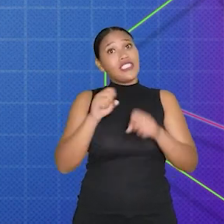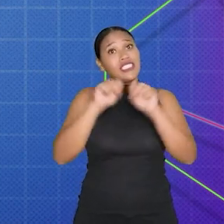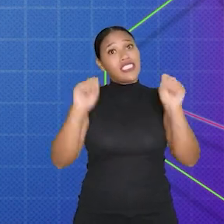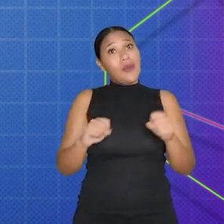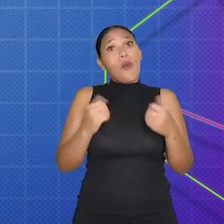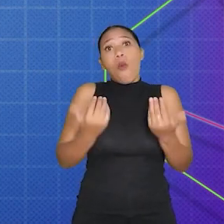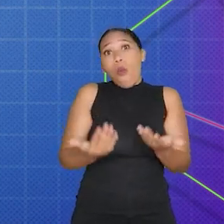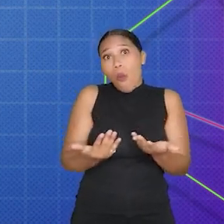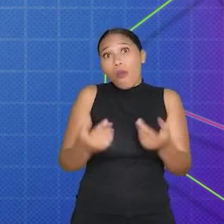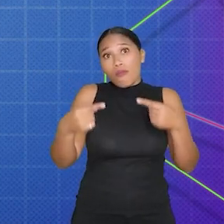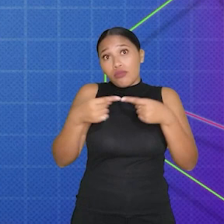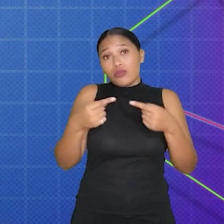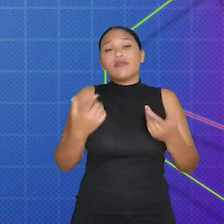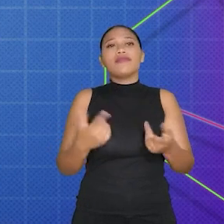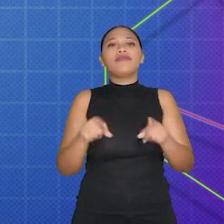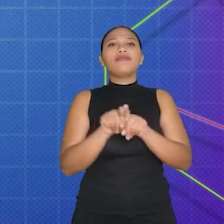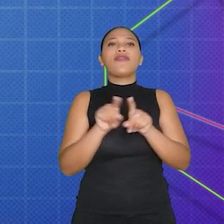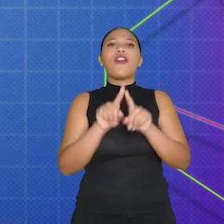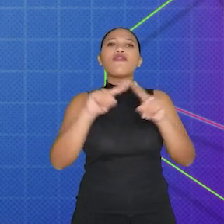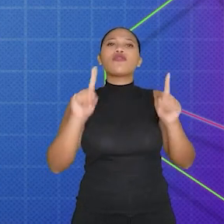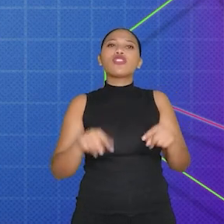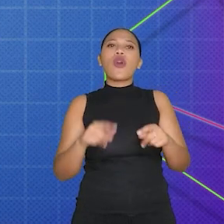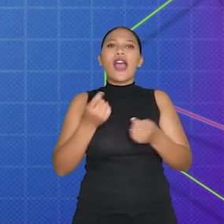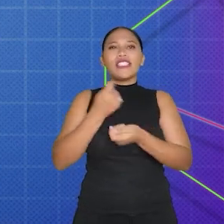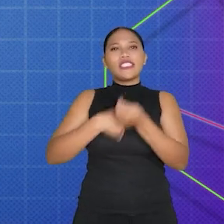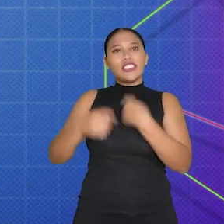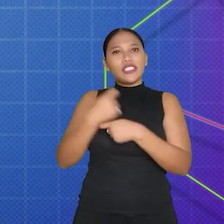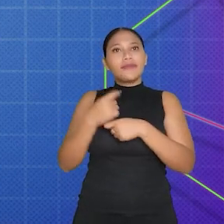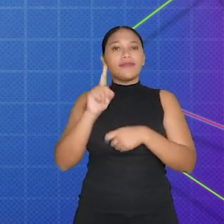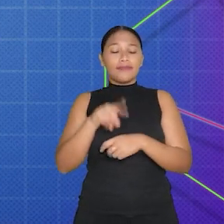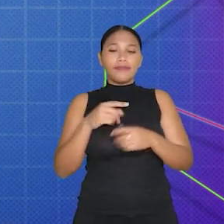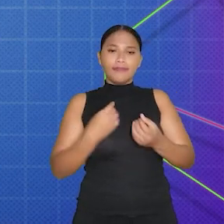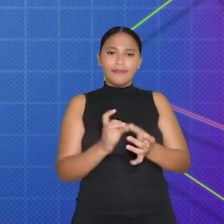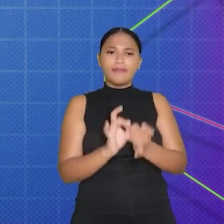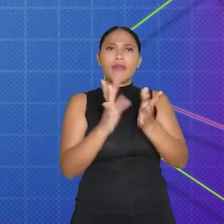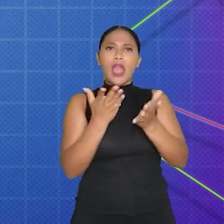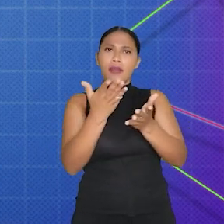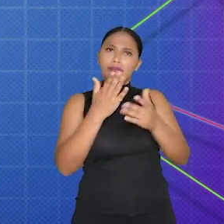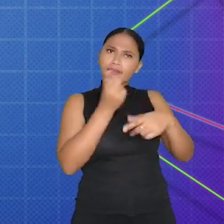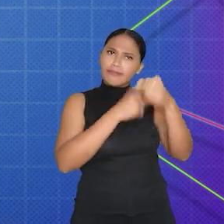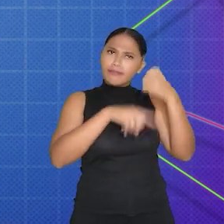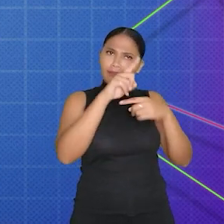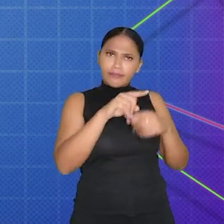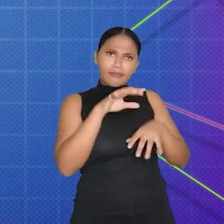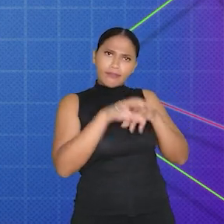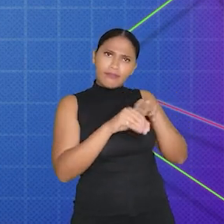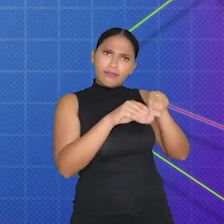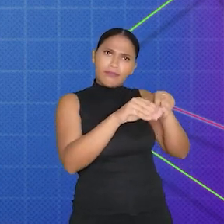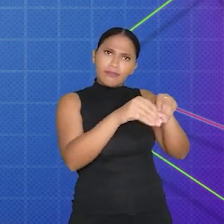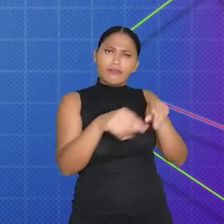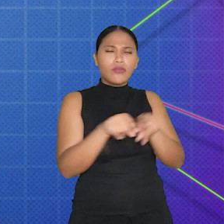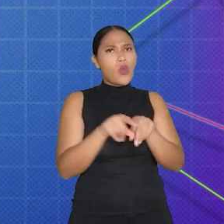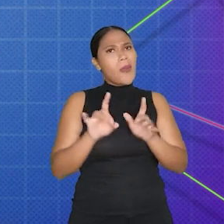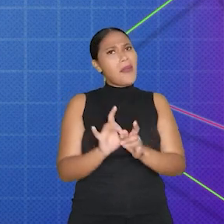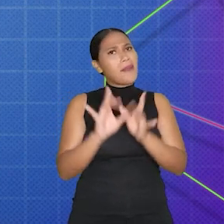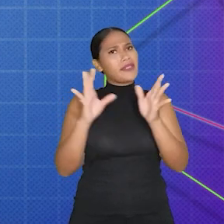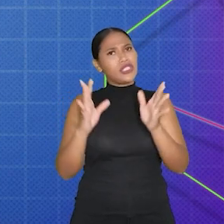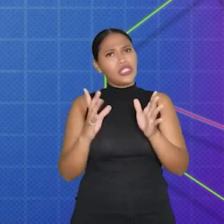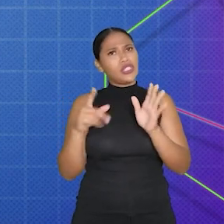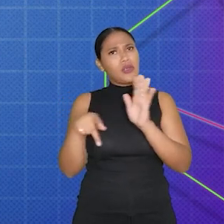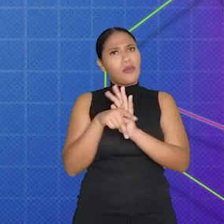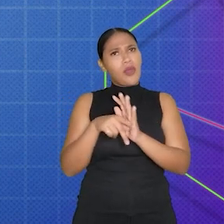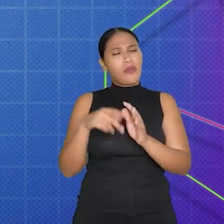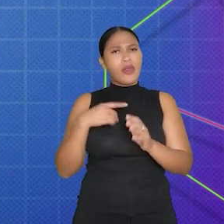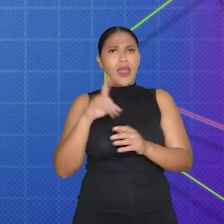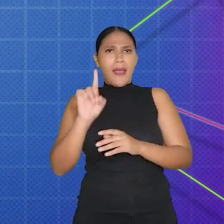operacional que você está usando. As funções de administrador são aquelas que permitem ao usuário executar tarefas avançadas, que normalmente